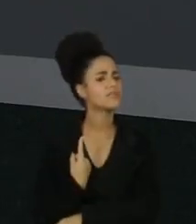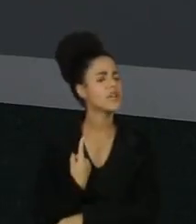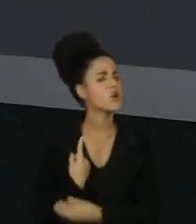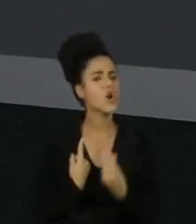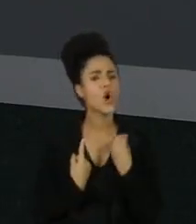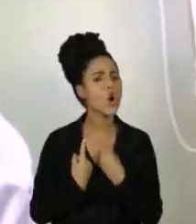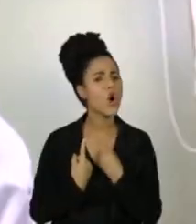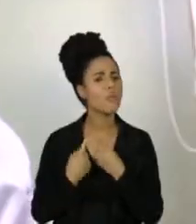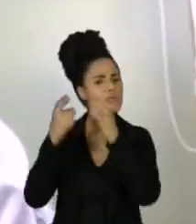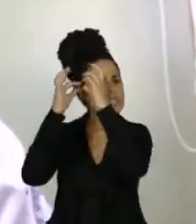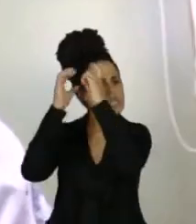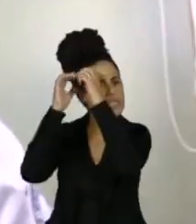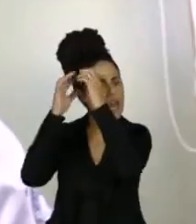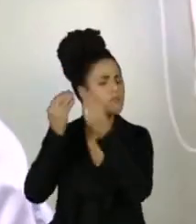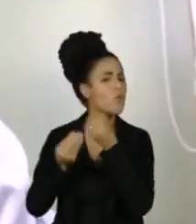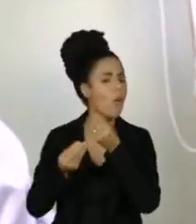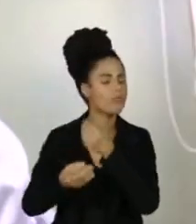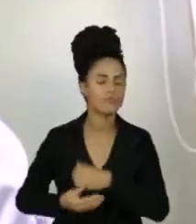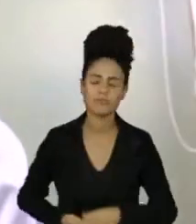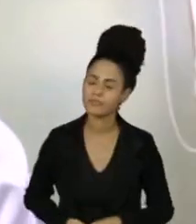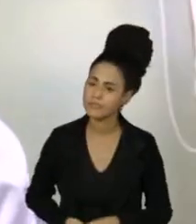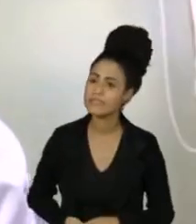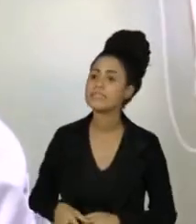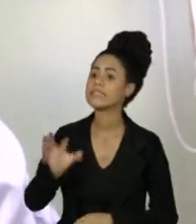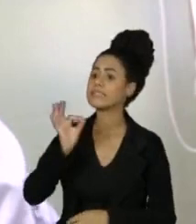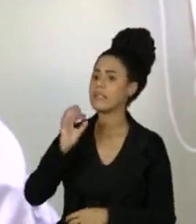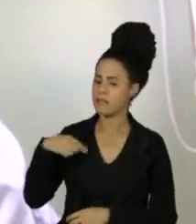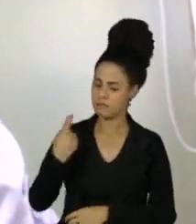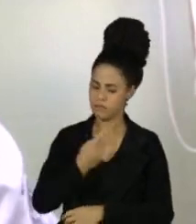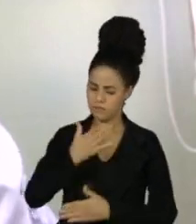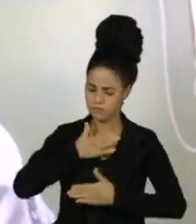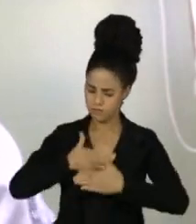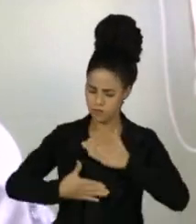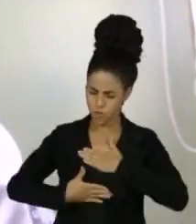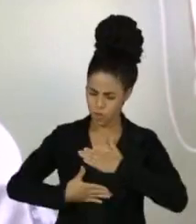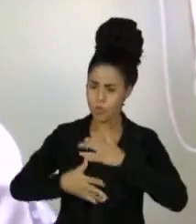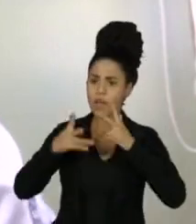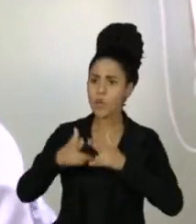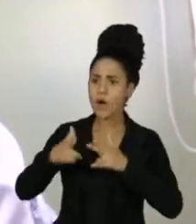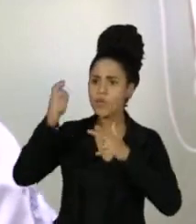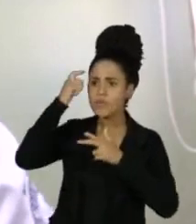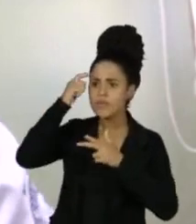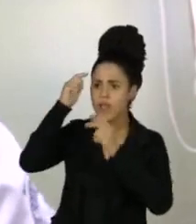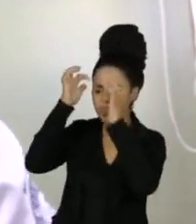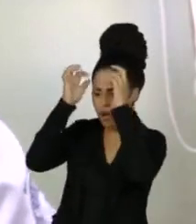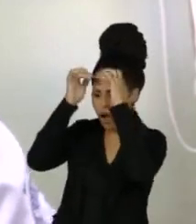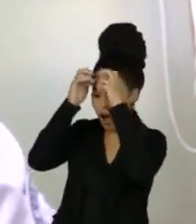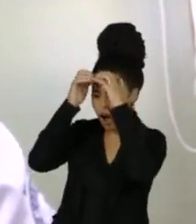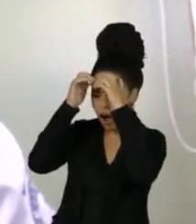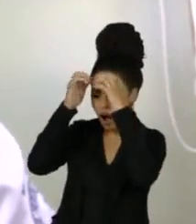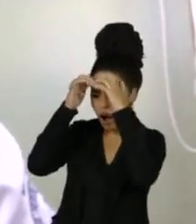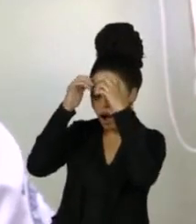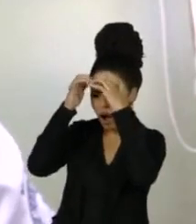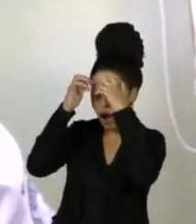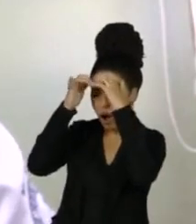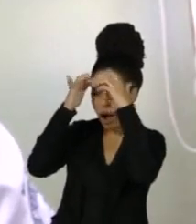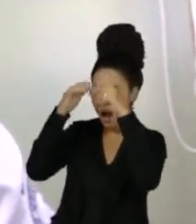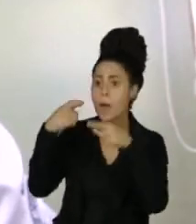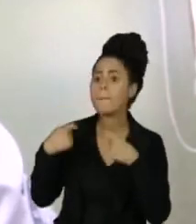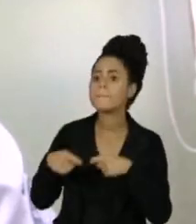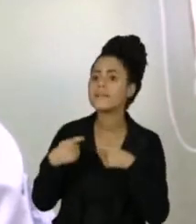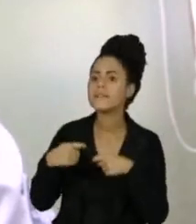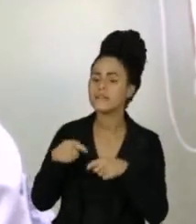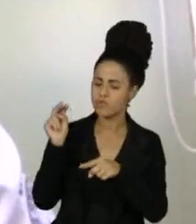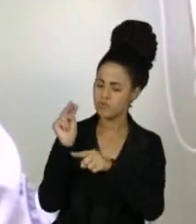nem lembram, né? O nosso cérebro, ele, assim como o nosso corpo, ele precisa de cuidados gerais. Então, é